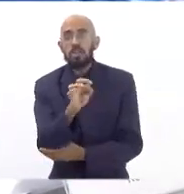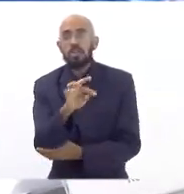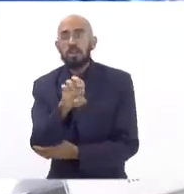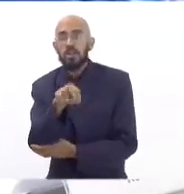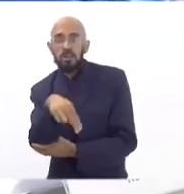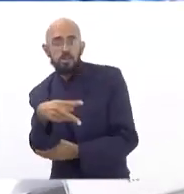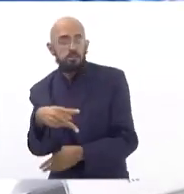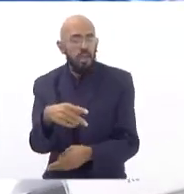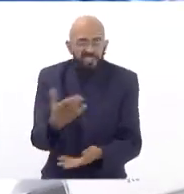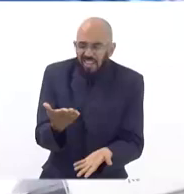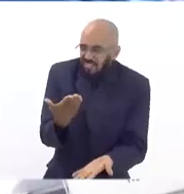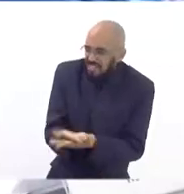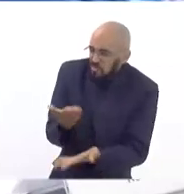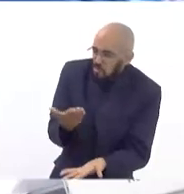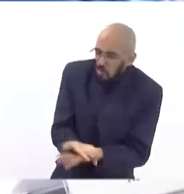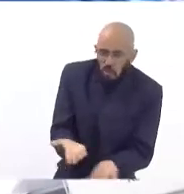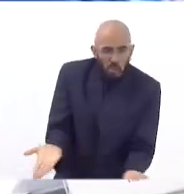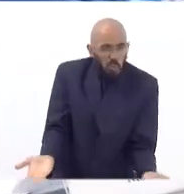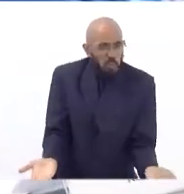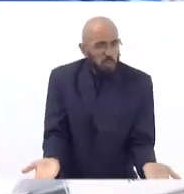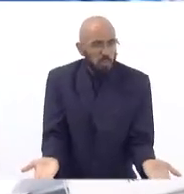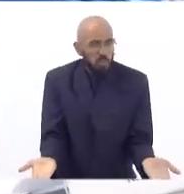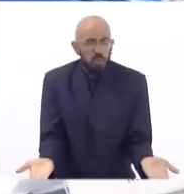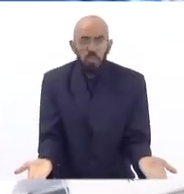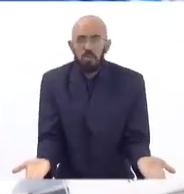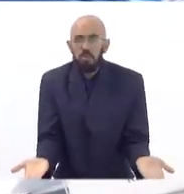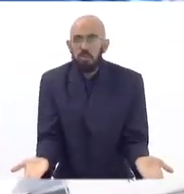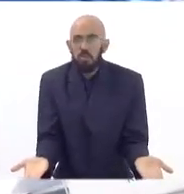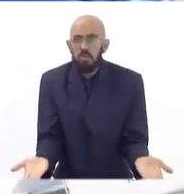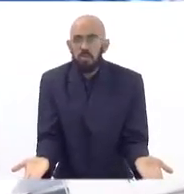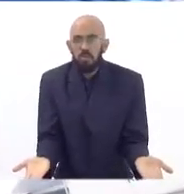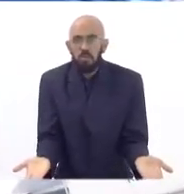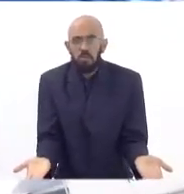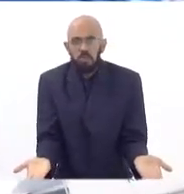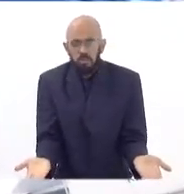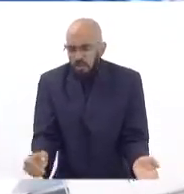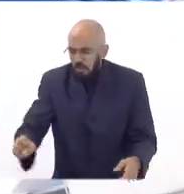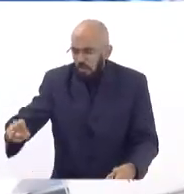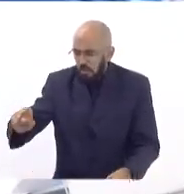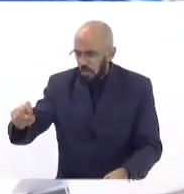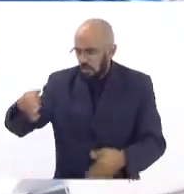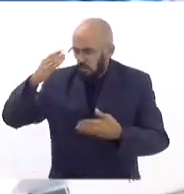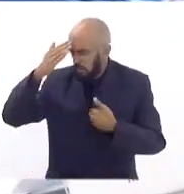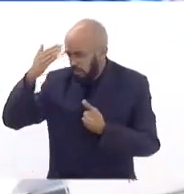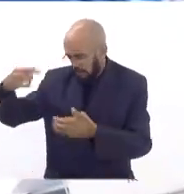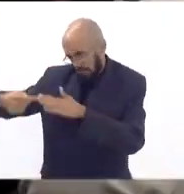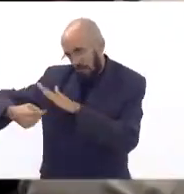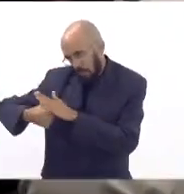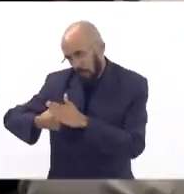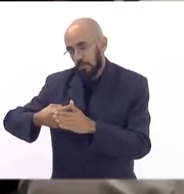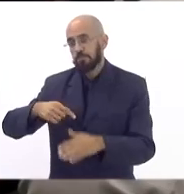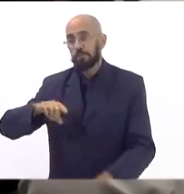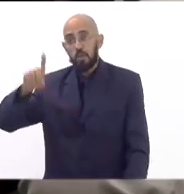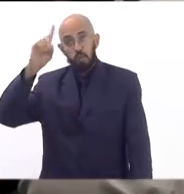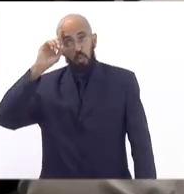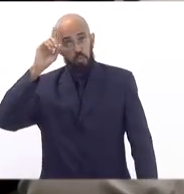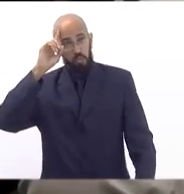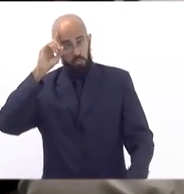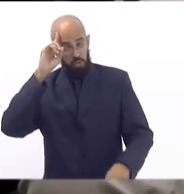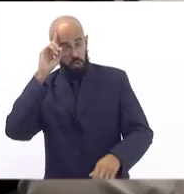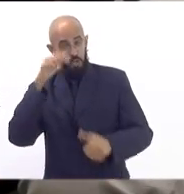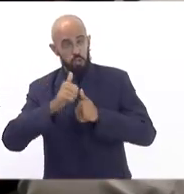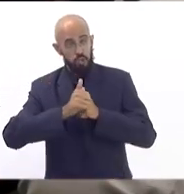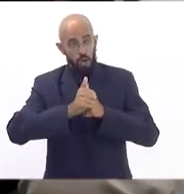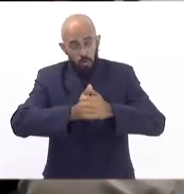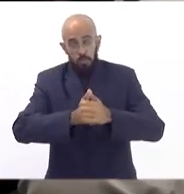isso mas não tão fazendo estudam obrigado pela pergunta arretada diariamente a gente tem acompanhado as